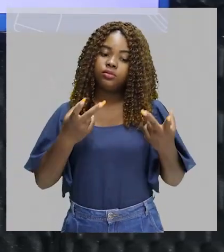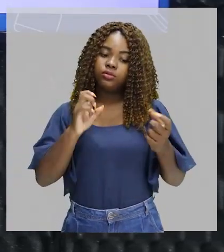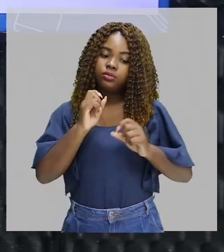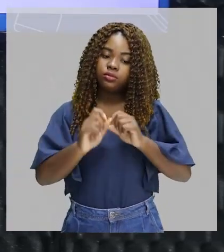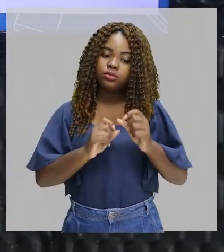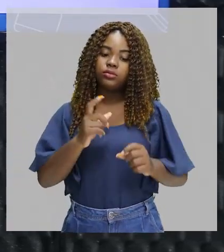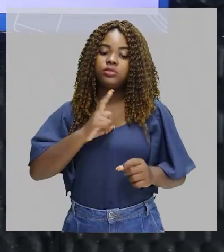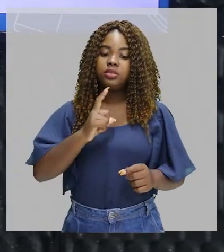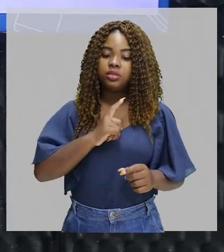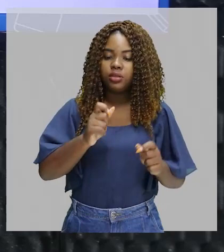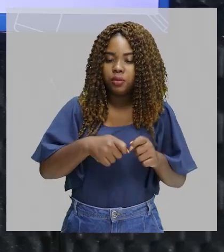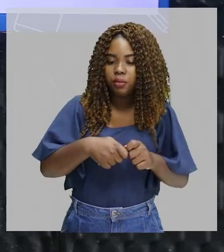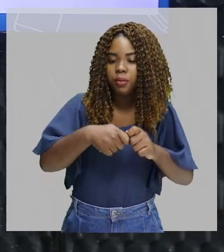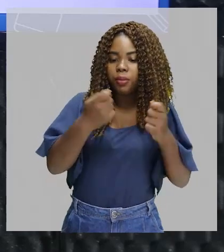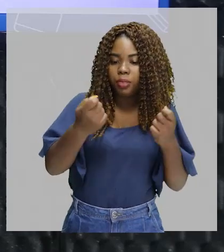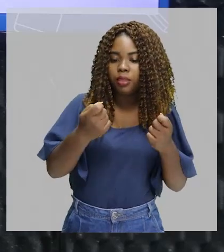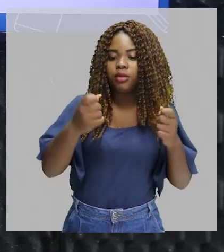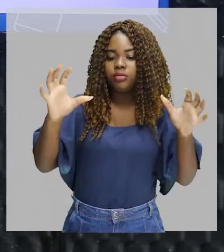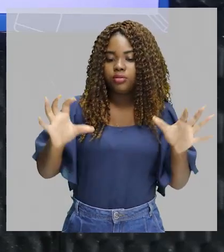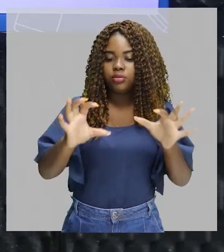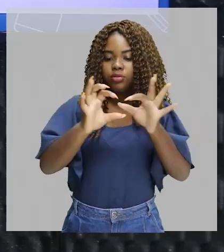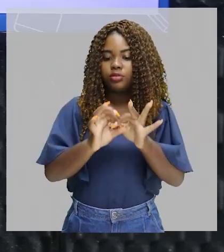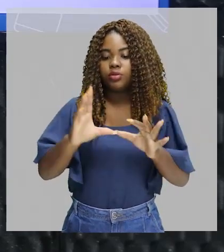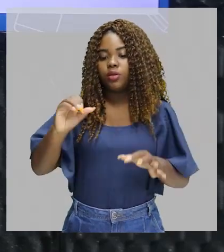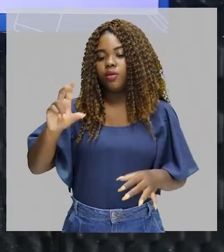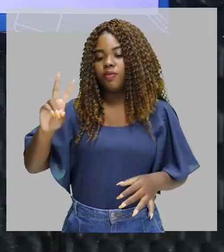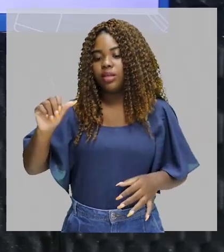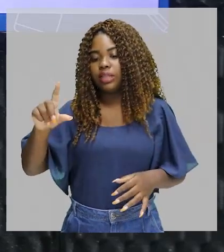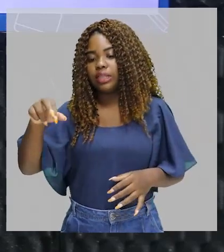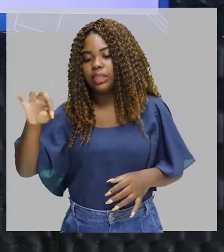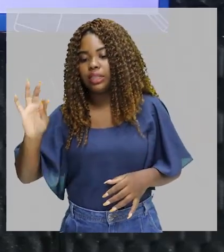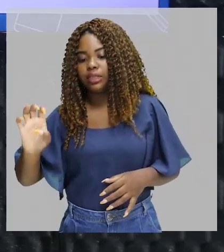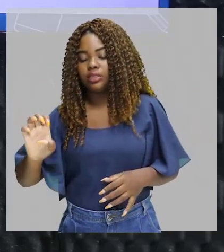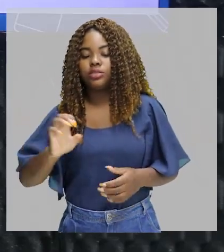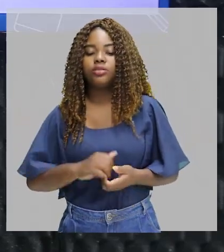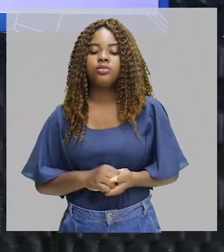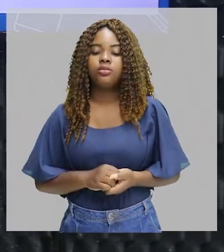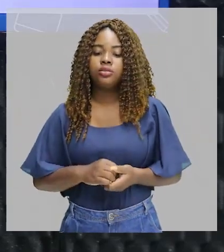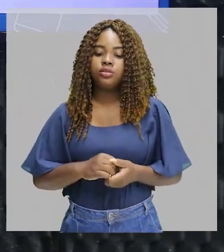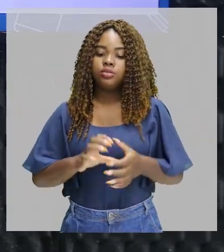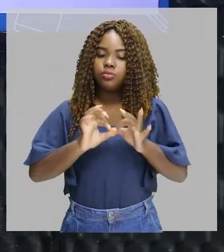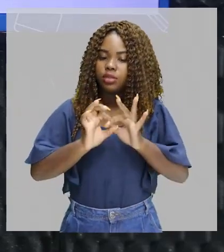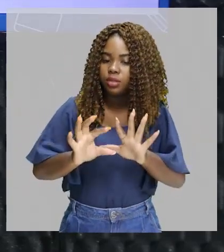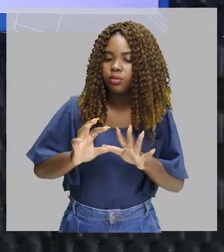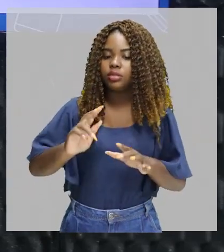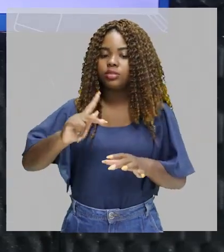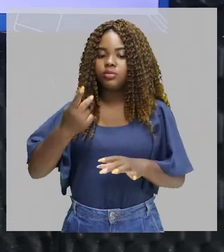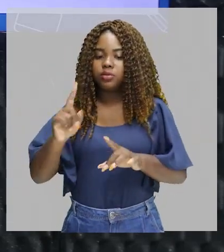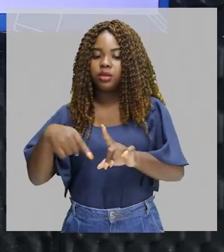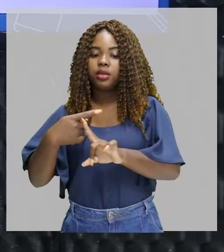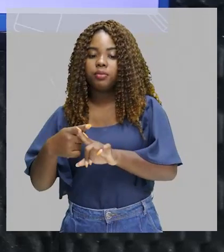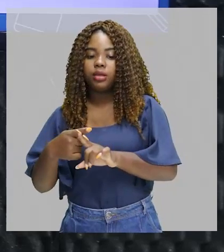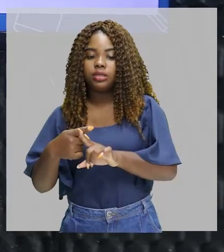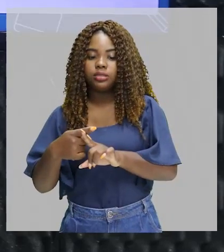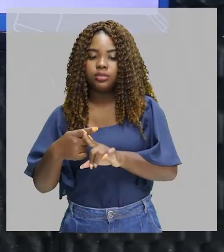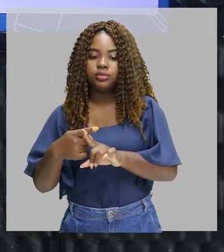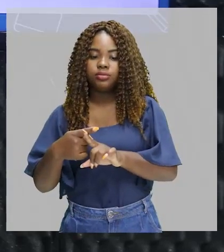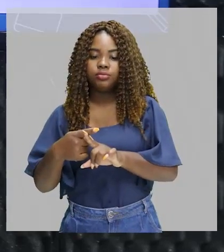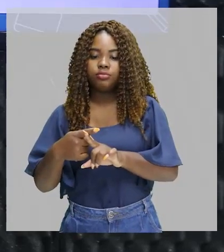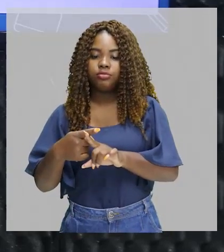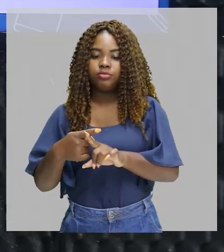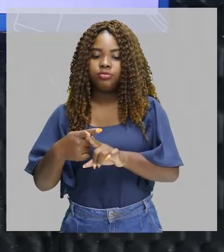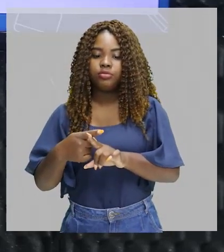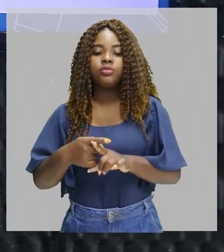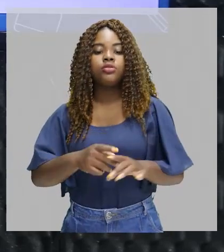há uma quebra de uma ligação covalente, transferência do H+ de uma molécula para outra. Por isso, a reação